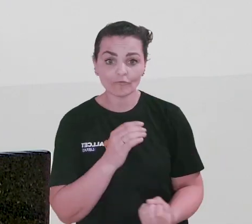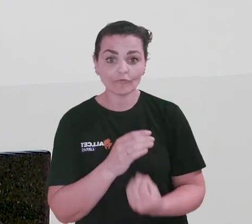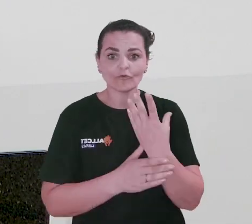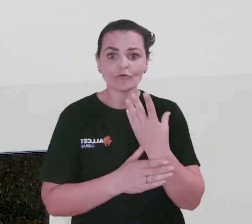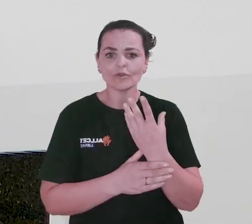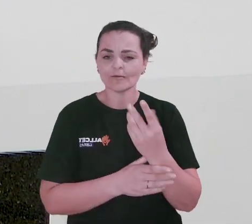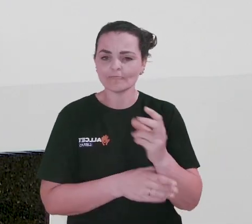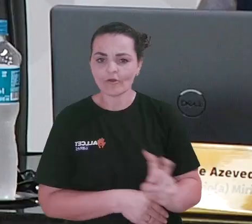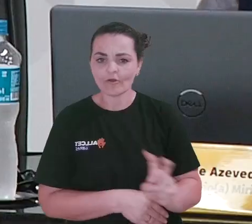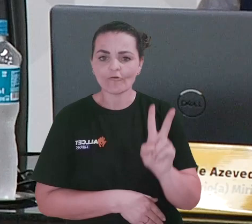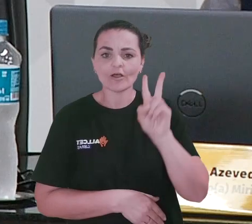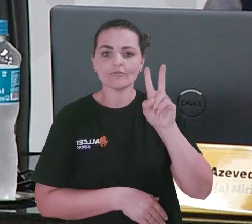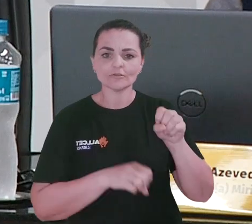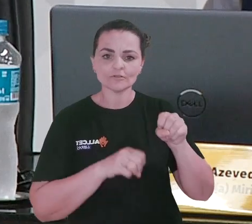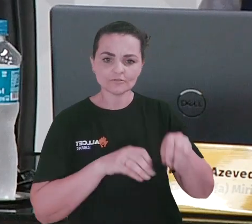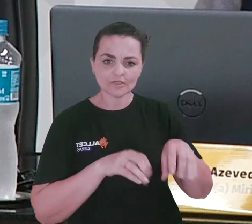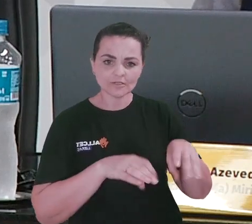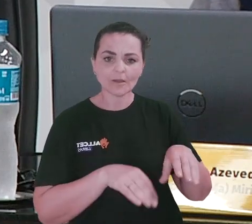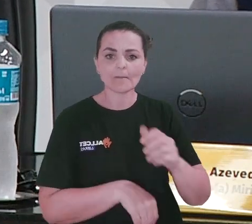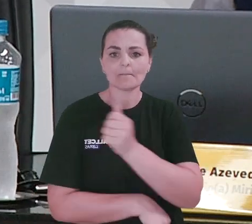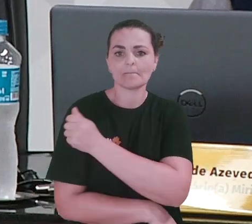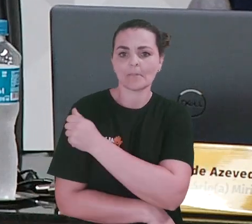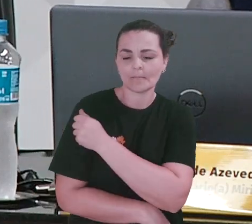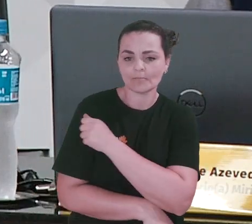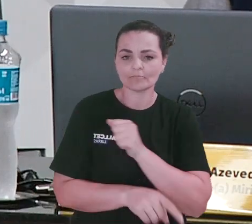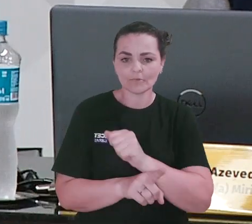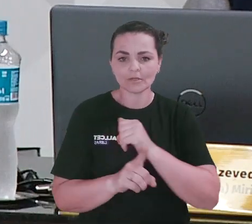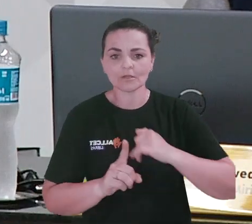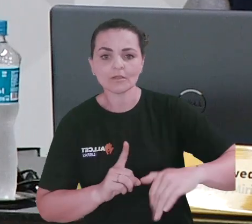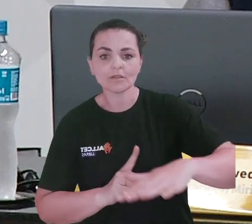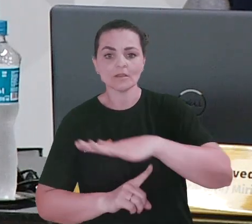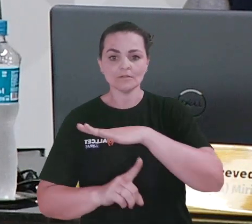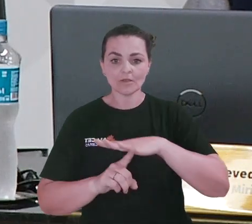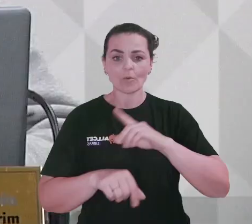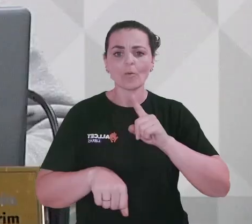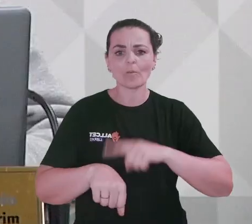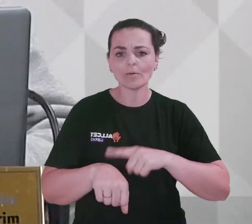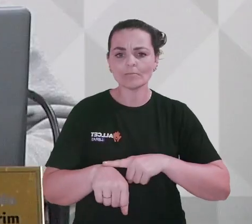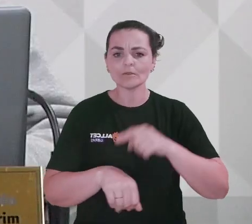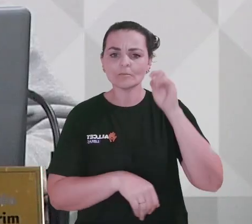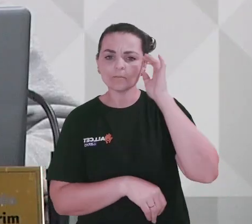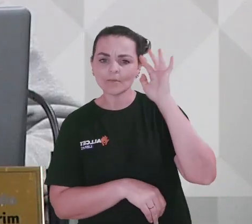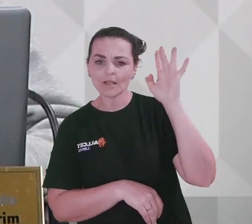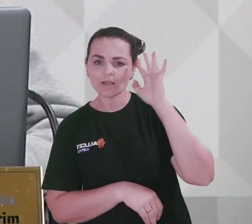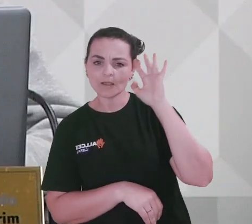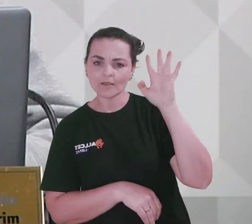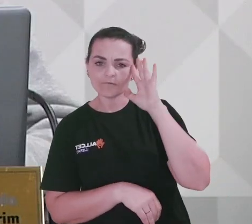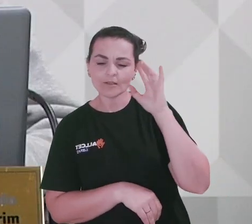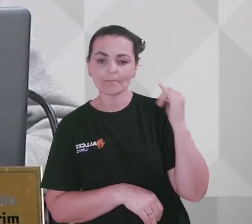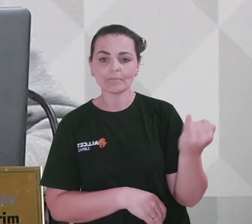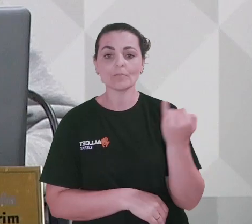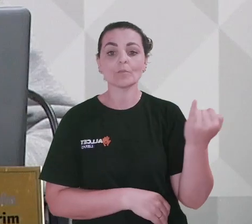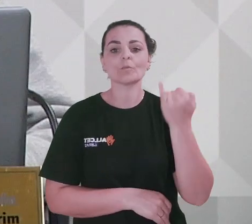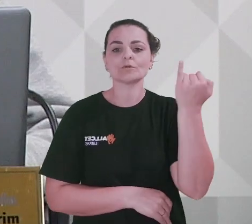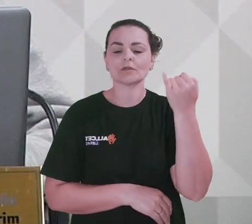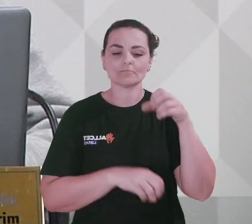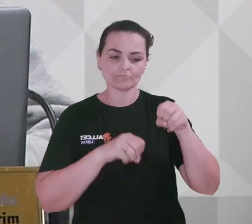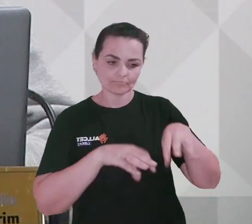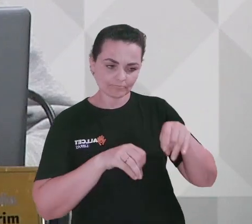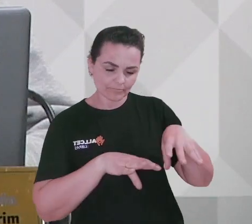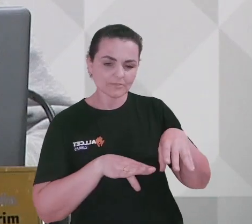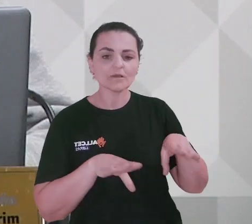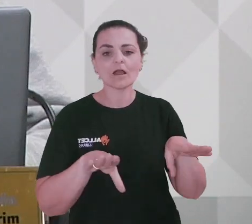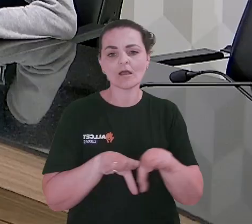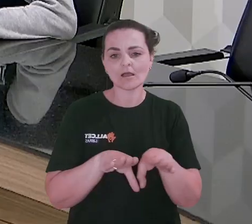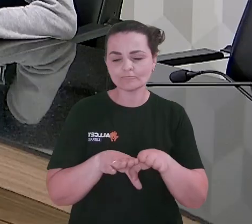valorização da educação e o papel dos estudantes na sociedade e que também é o momento para refletir sobre a importância